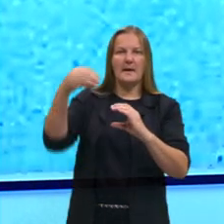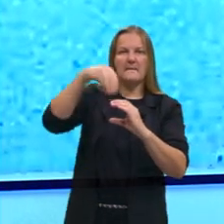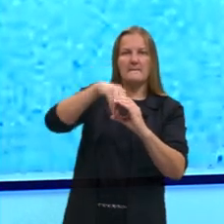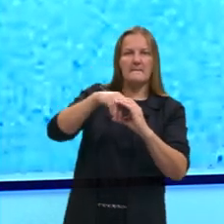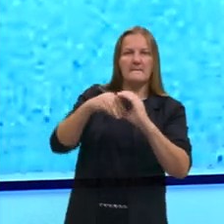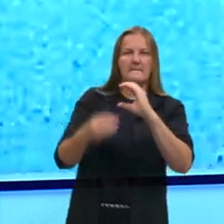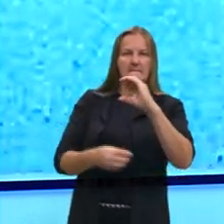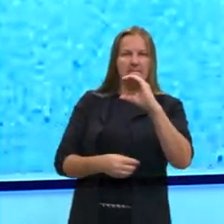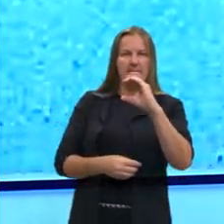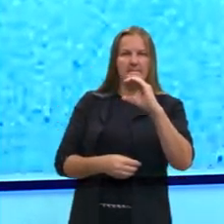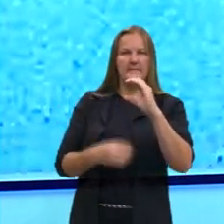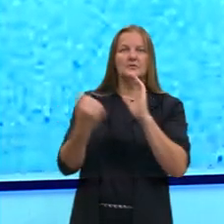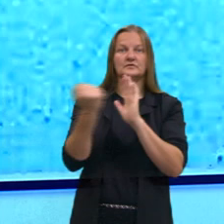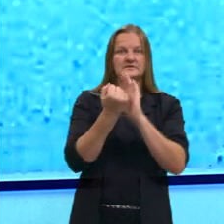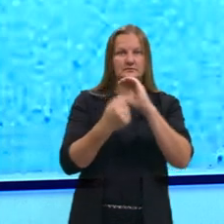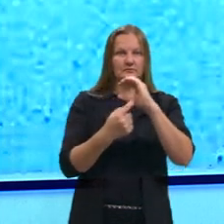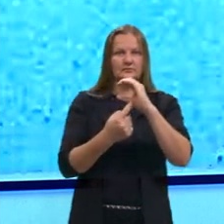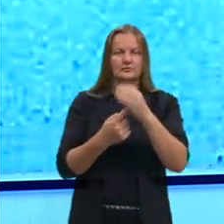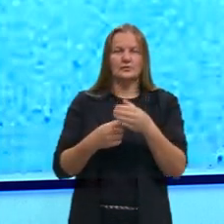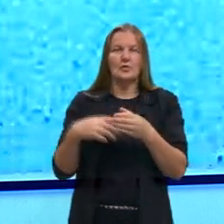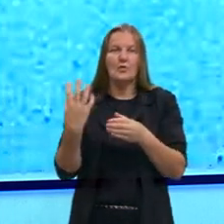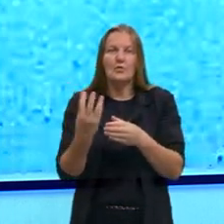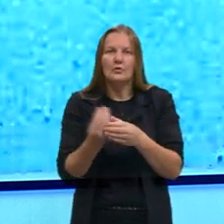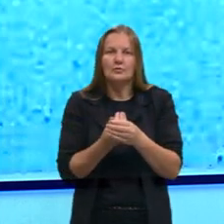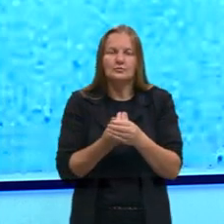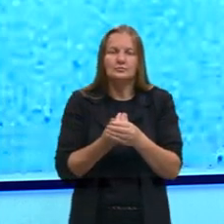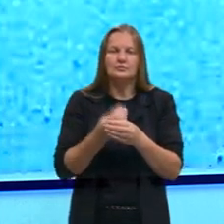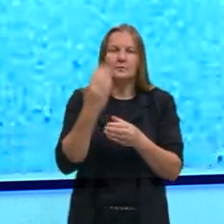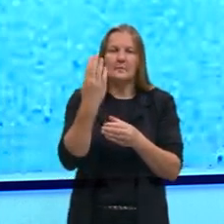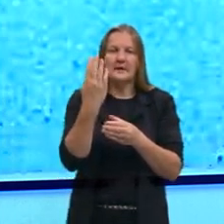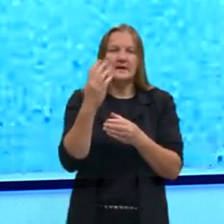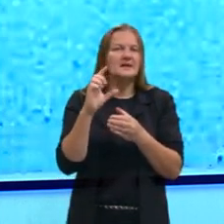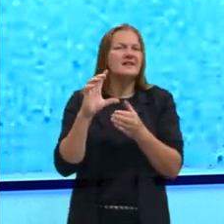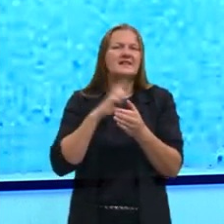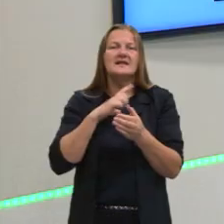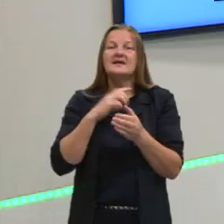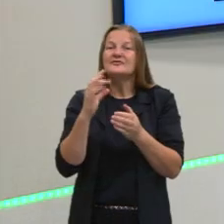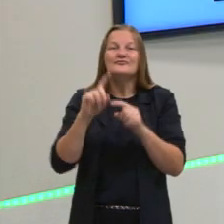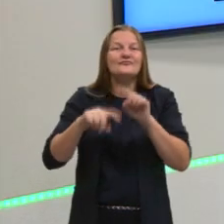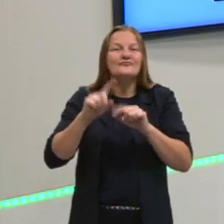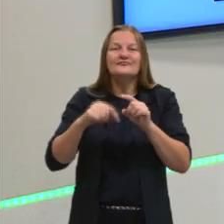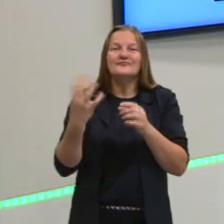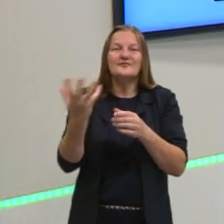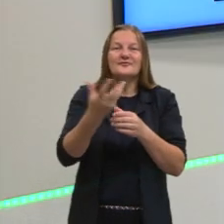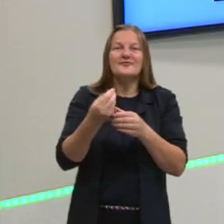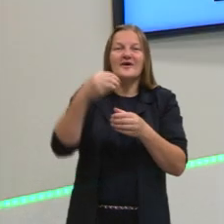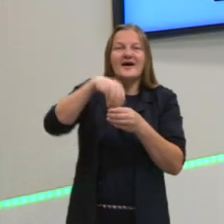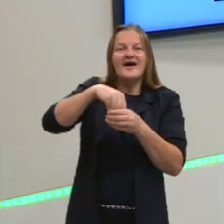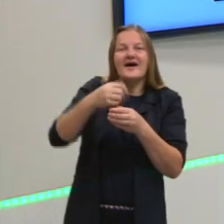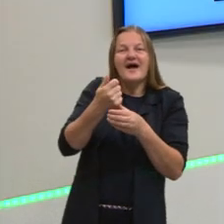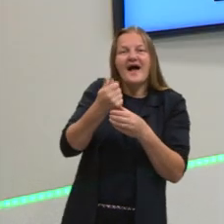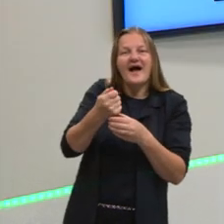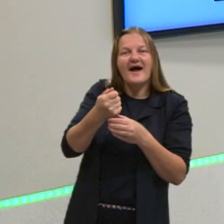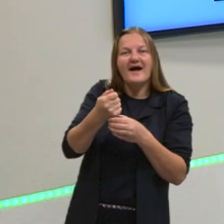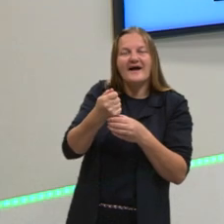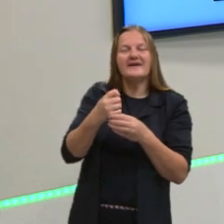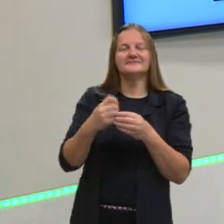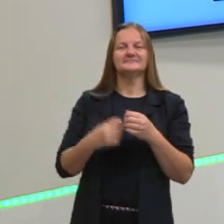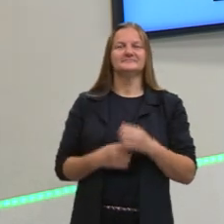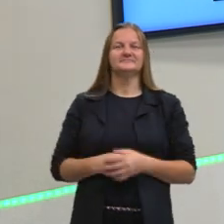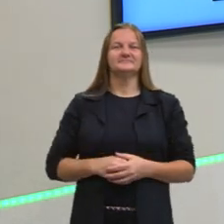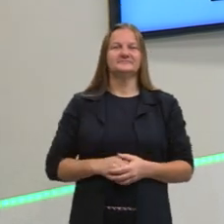conjunto B ou seja o conjunto B contém todos os elementos do conjunto A Ok